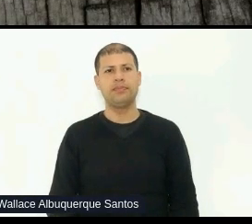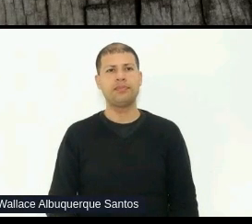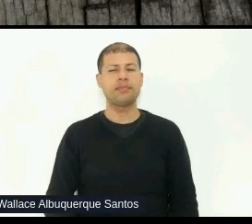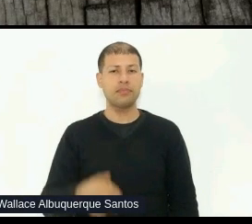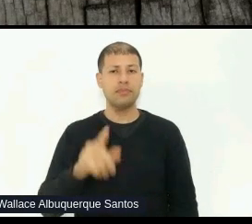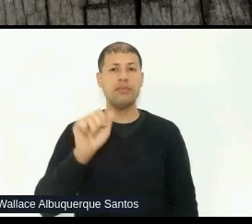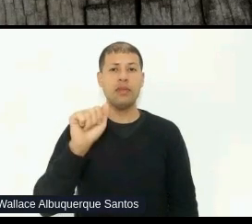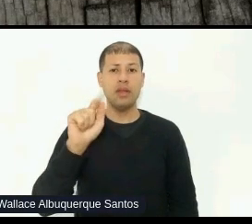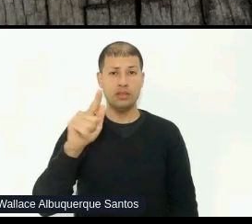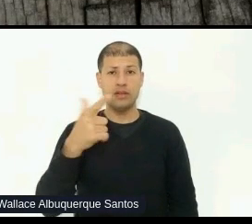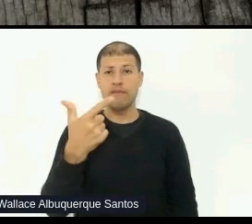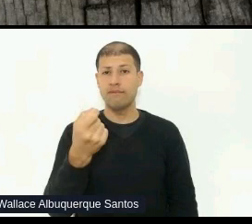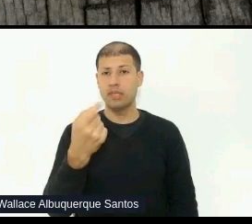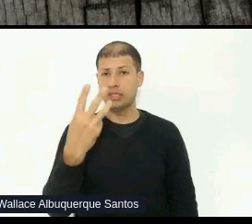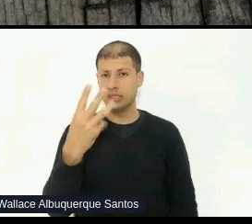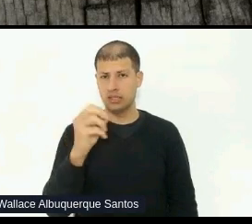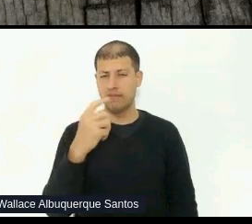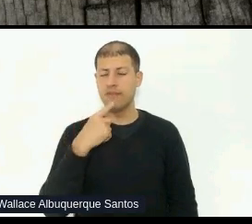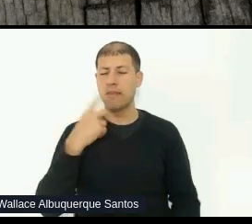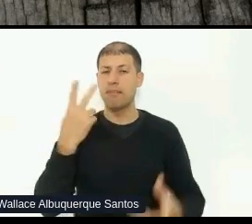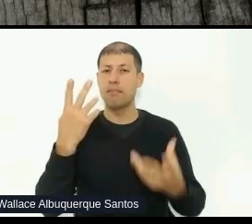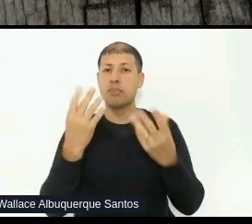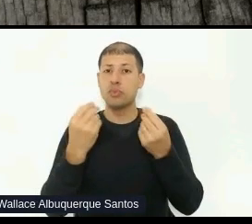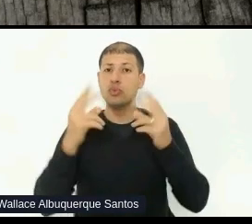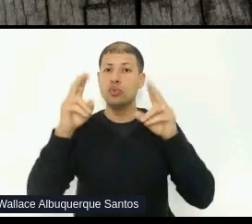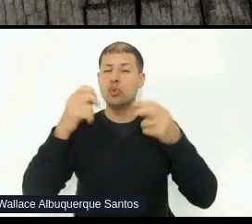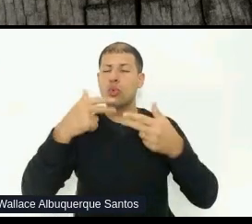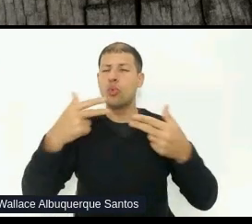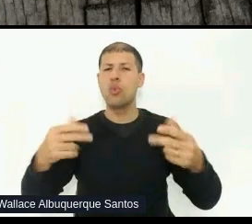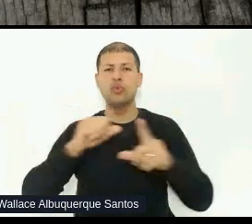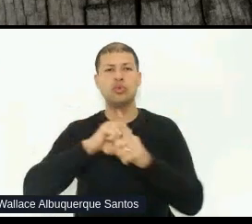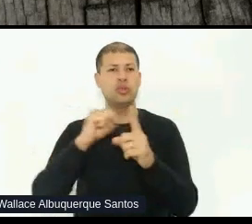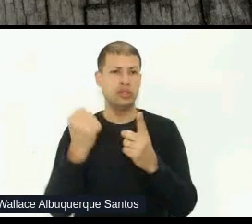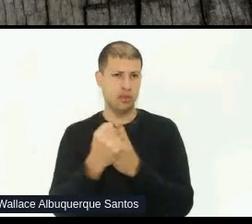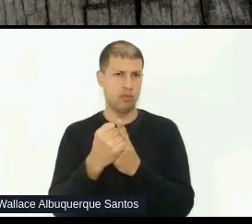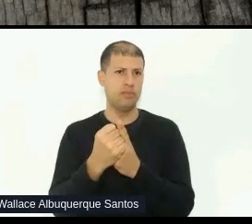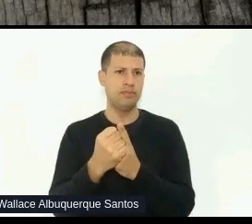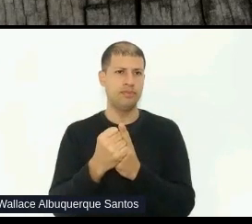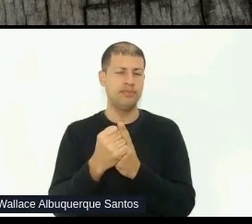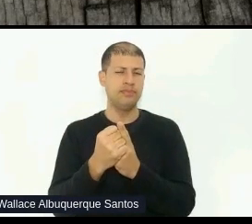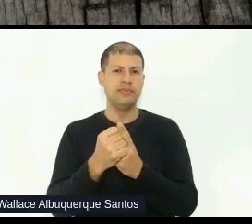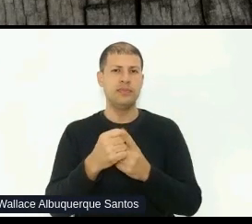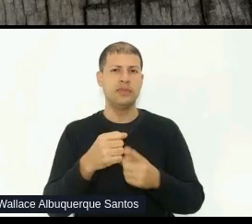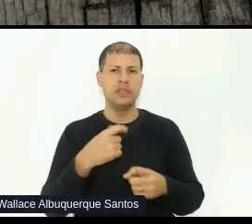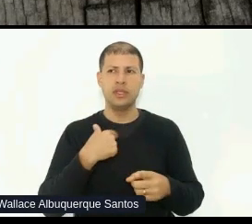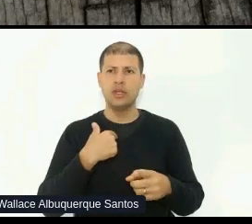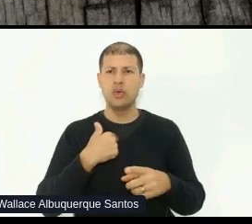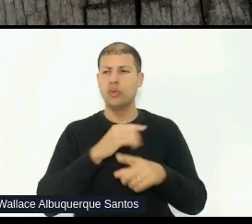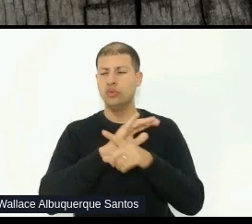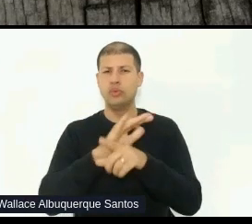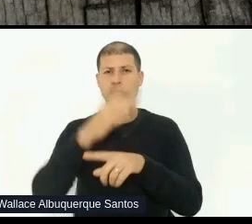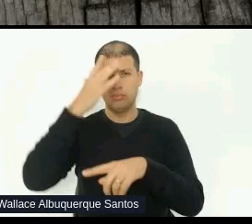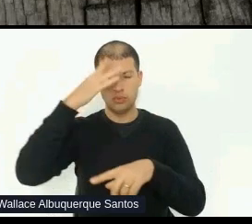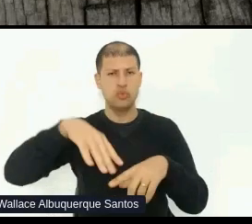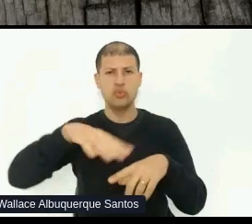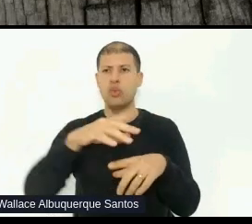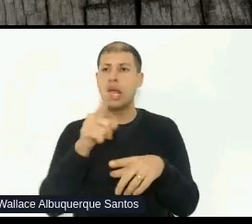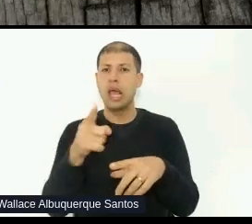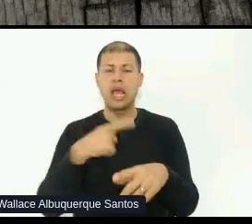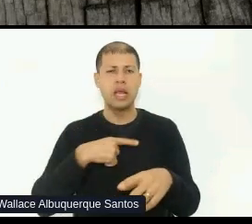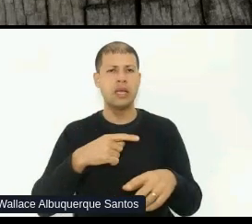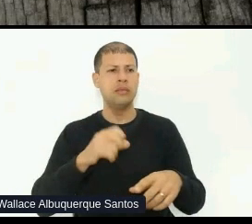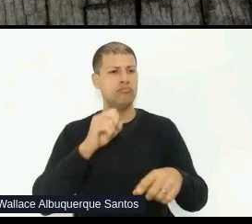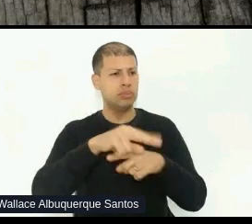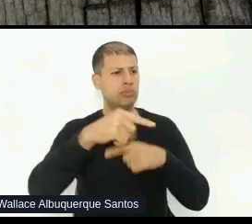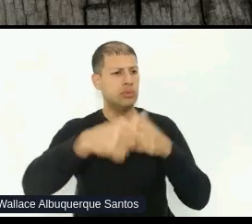2030 fomenta muitas questões sociais também, como é que eu garanto para as pessoas que elas estão sendo aceitas dentro do mercado, que elas estão tendo acesso à